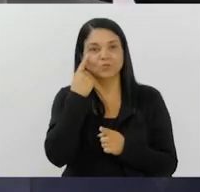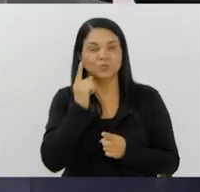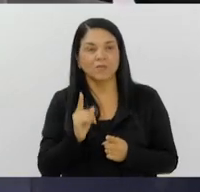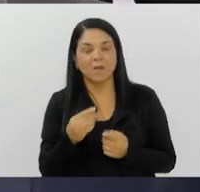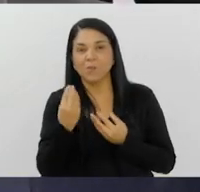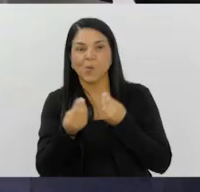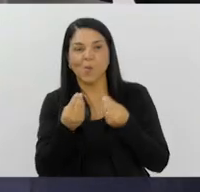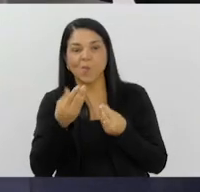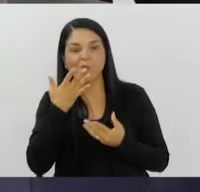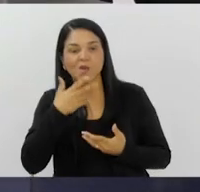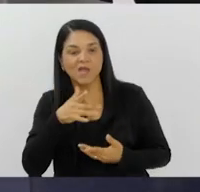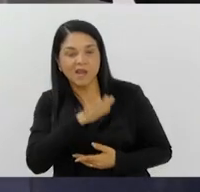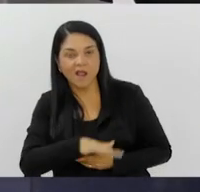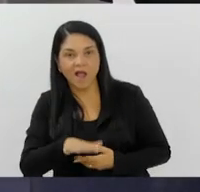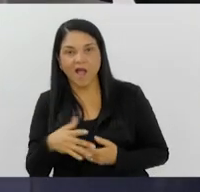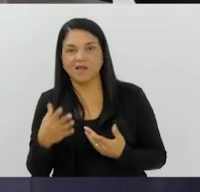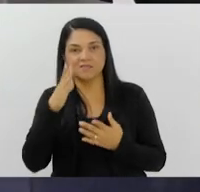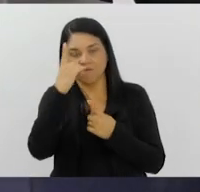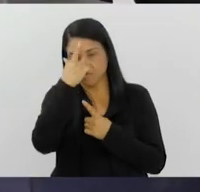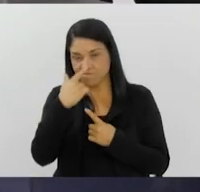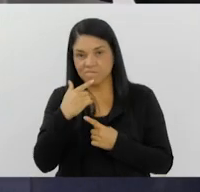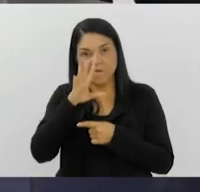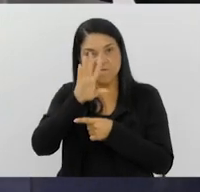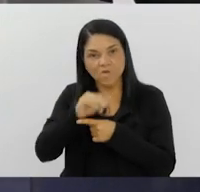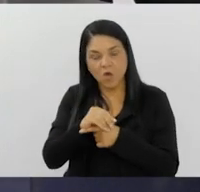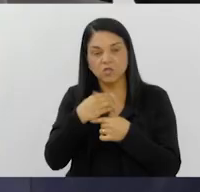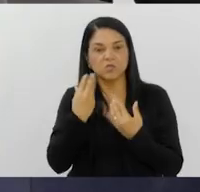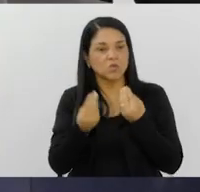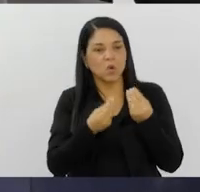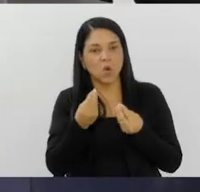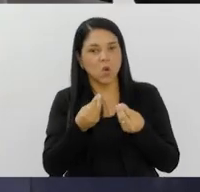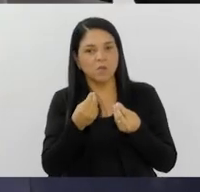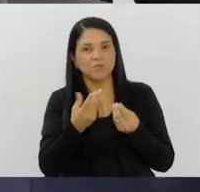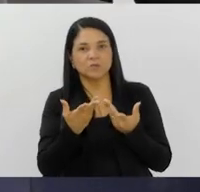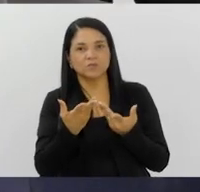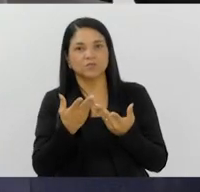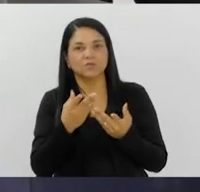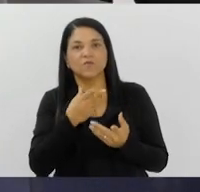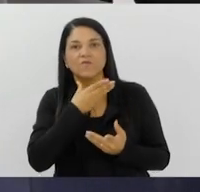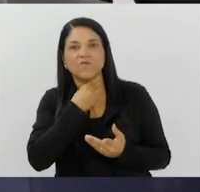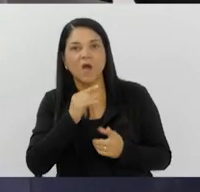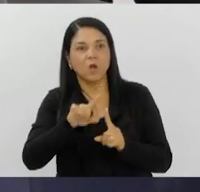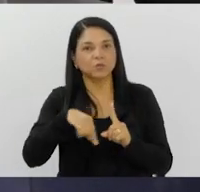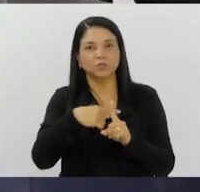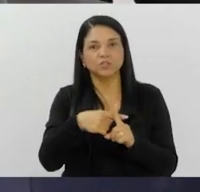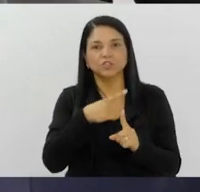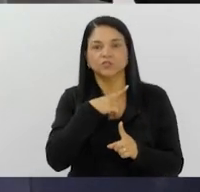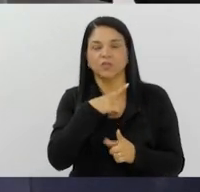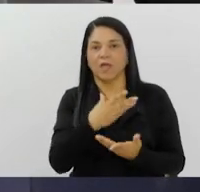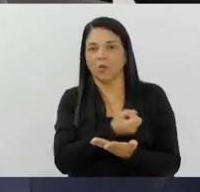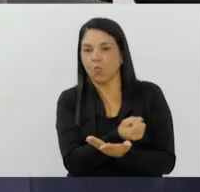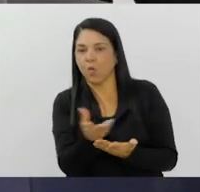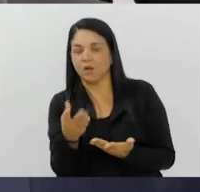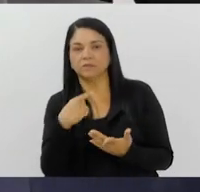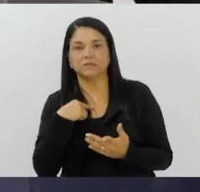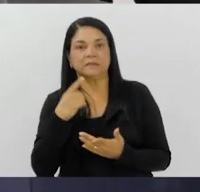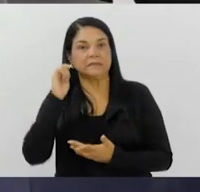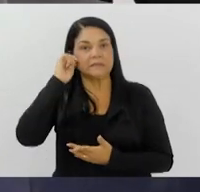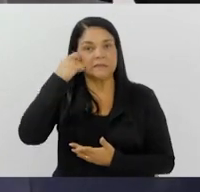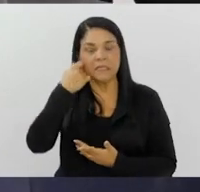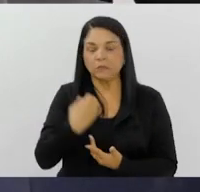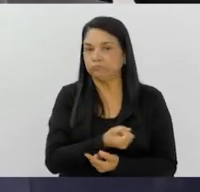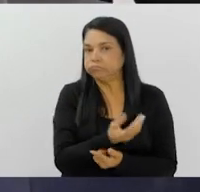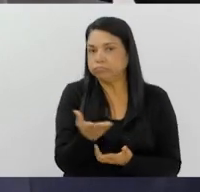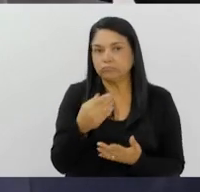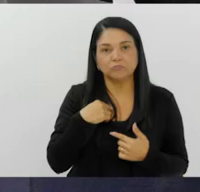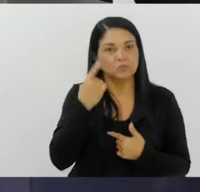a questão das crianças como é que a questão de correção quantos falsos casos há a questão dos negros etc